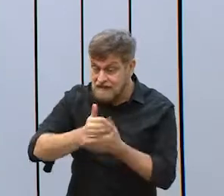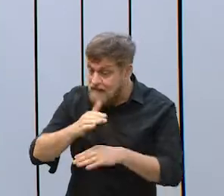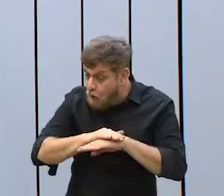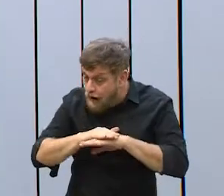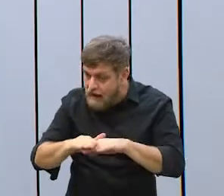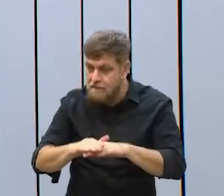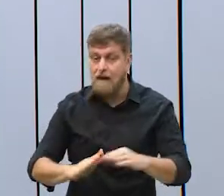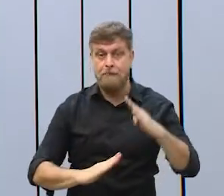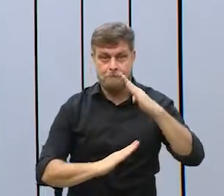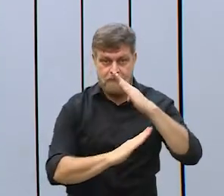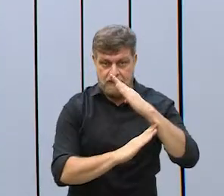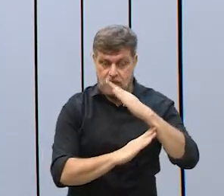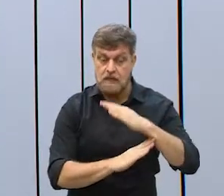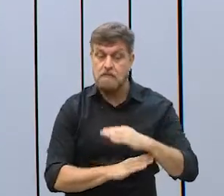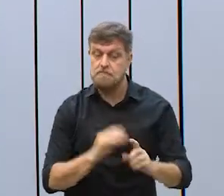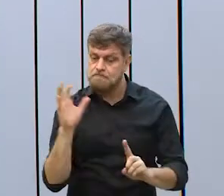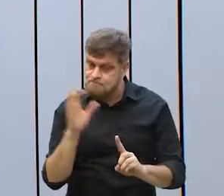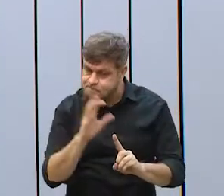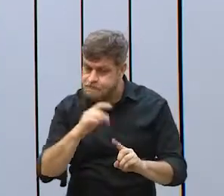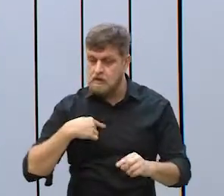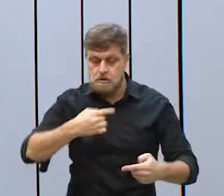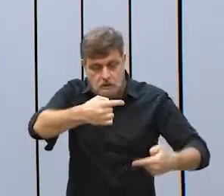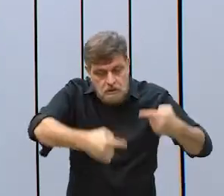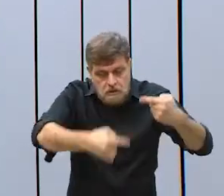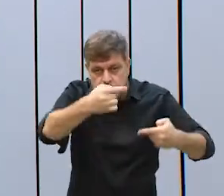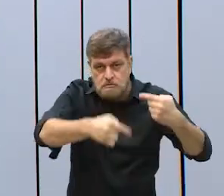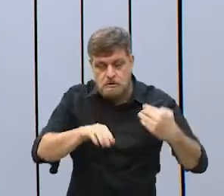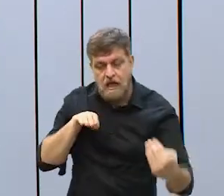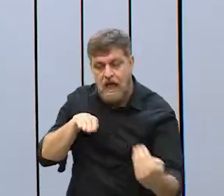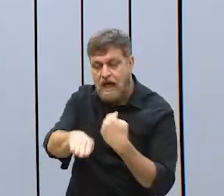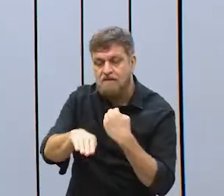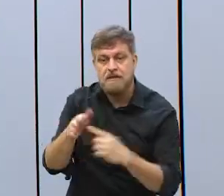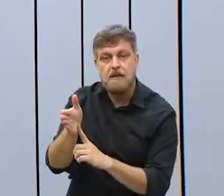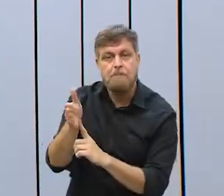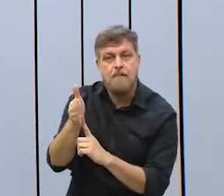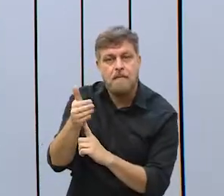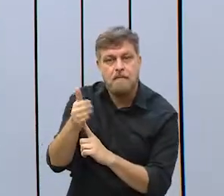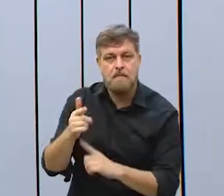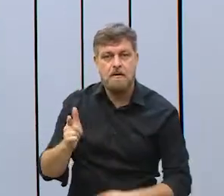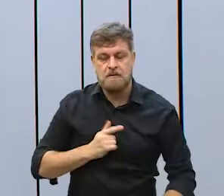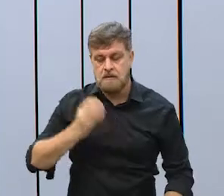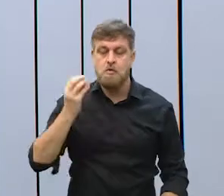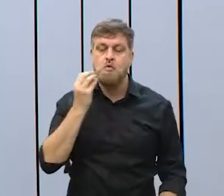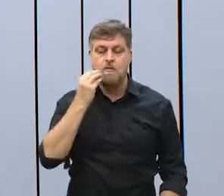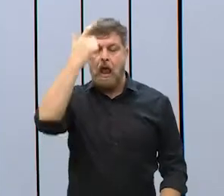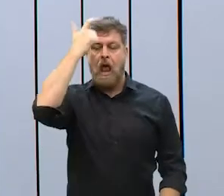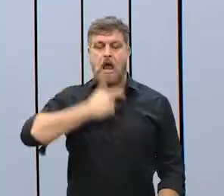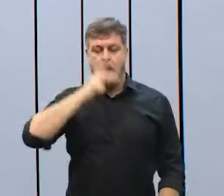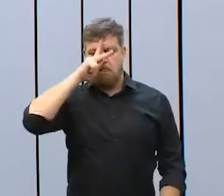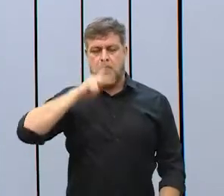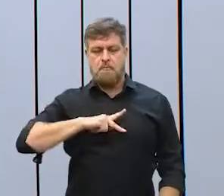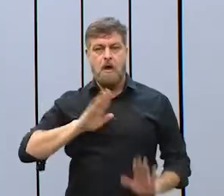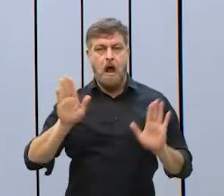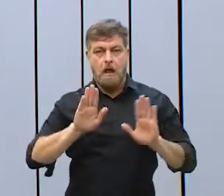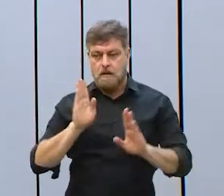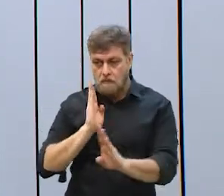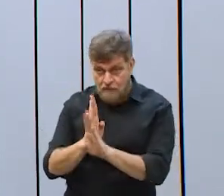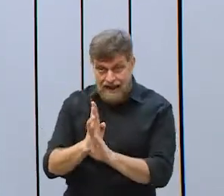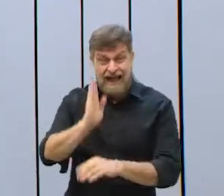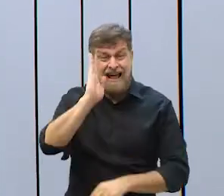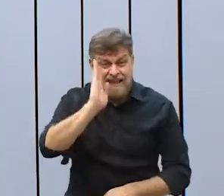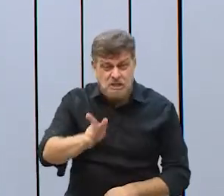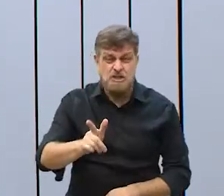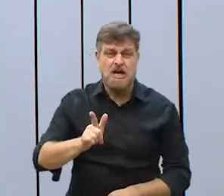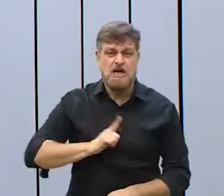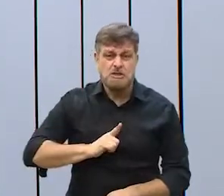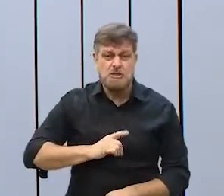trazer para a Câmara, para esse espaço, essas discussões. Ela não é uma demanda que o Igor identificou, não, ela já é antiga. Certo.